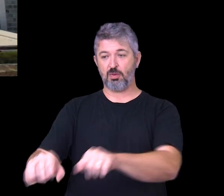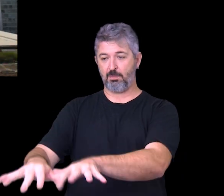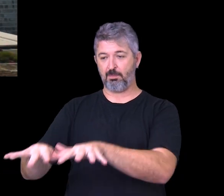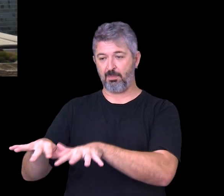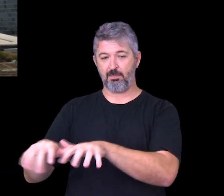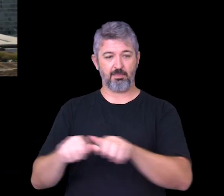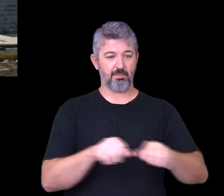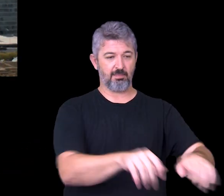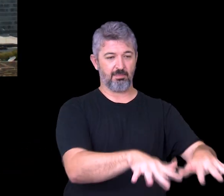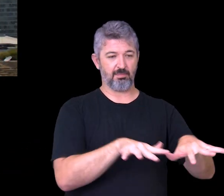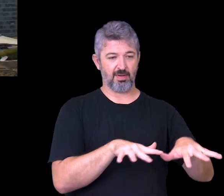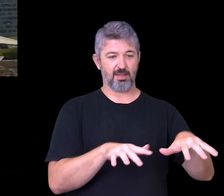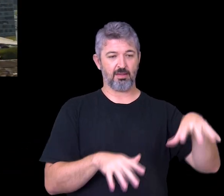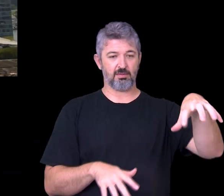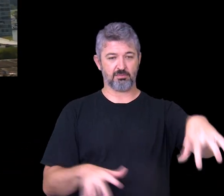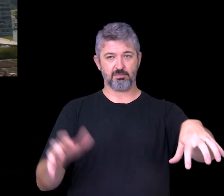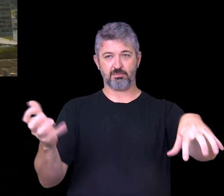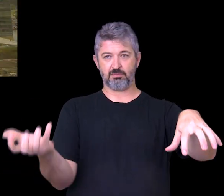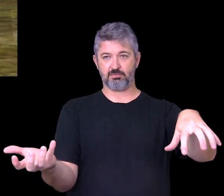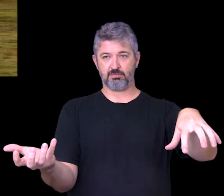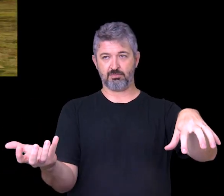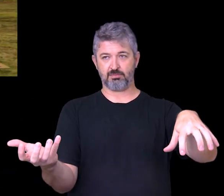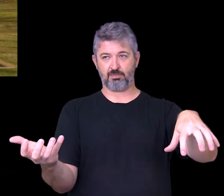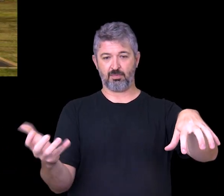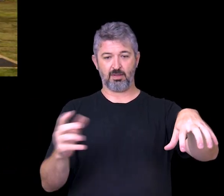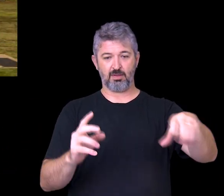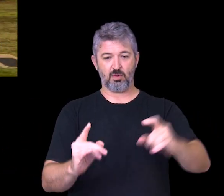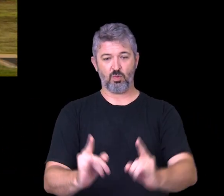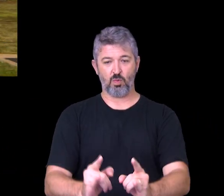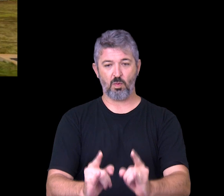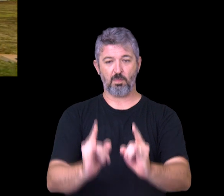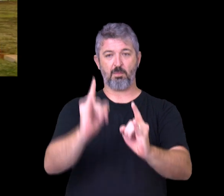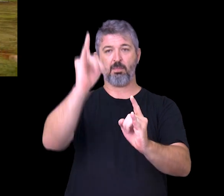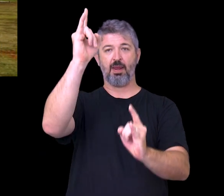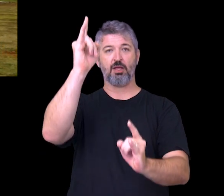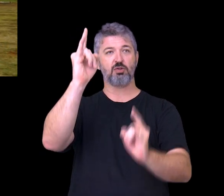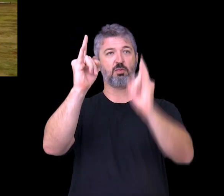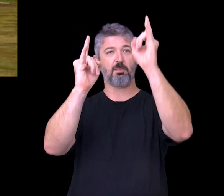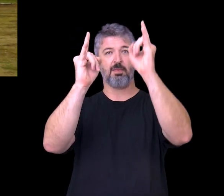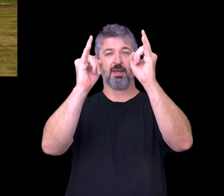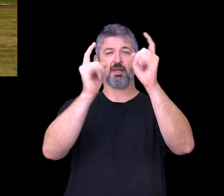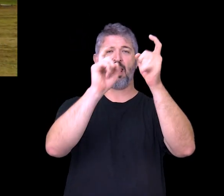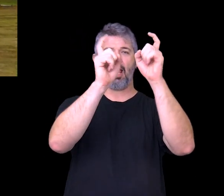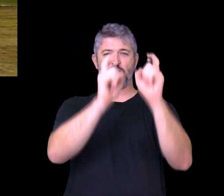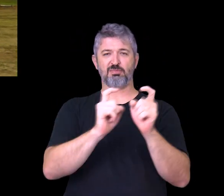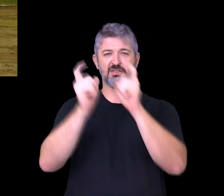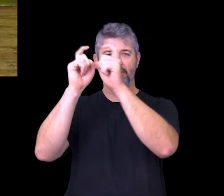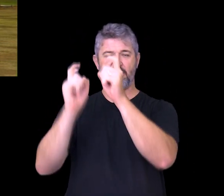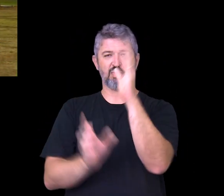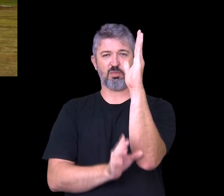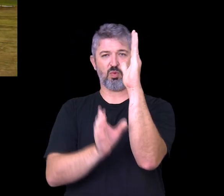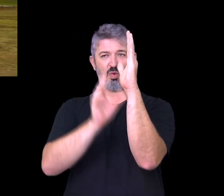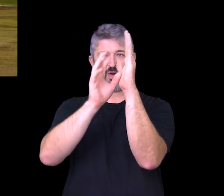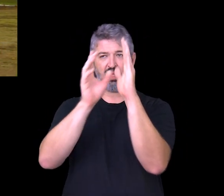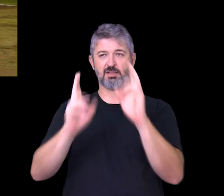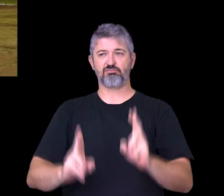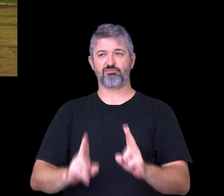em evidência, e aqueles 2 prédios atrás, que são prédios administrativos, de burocracia, etc., e faz